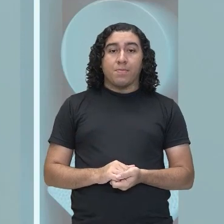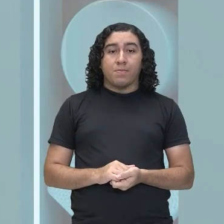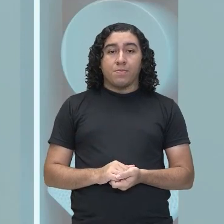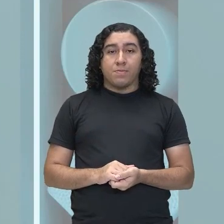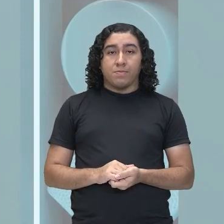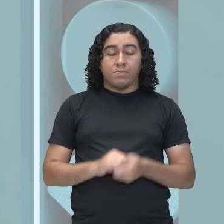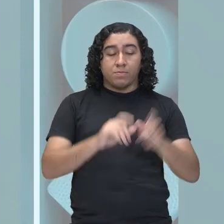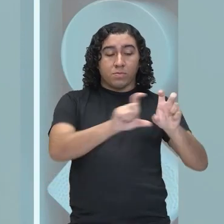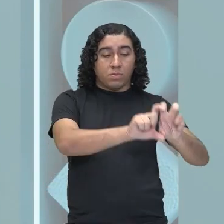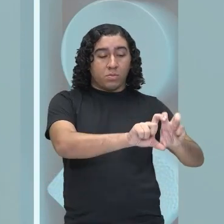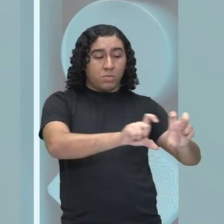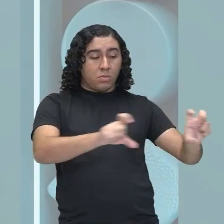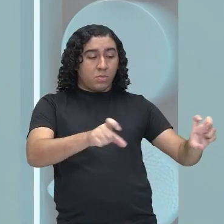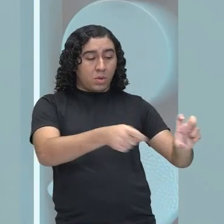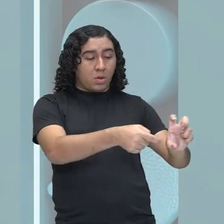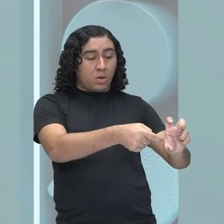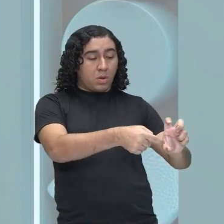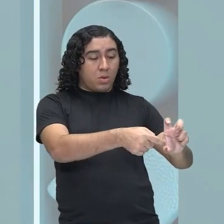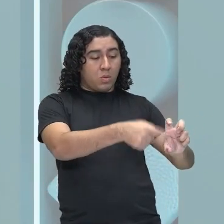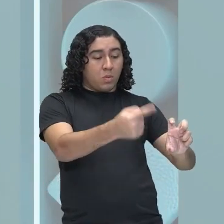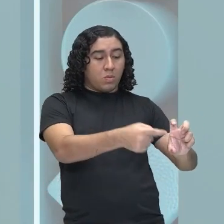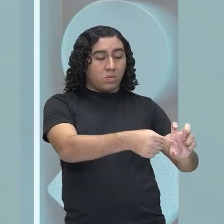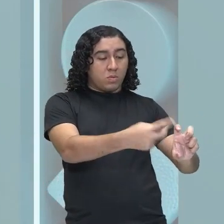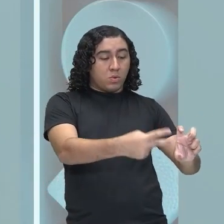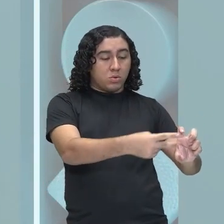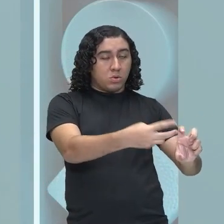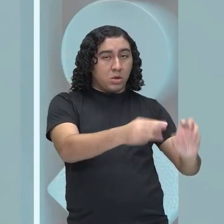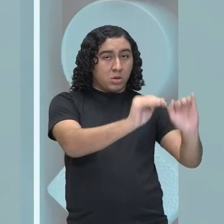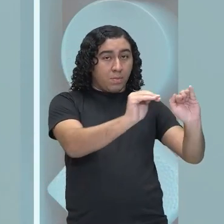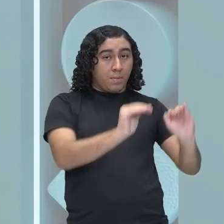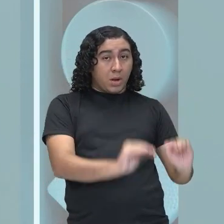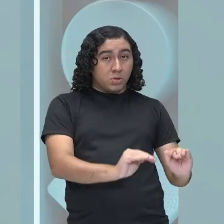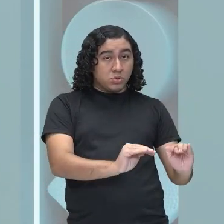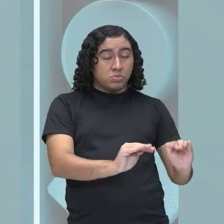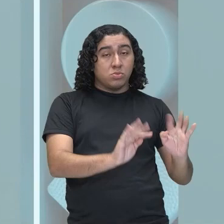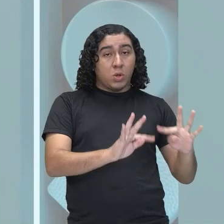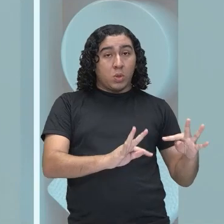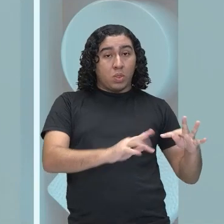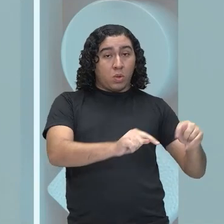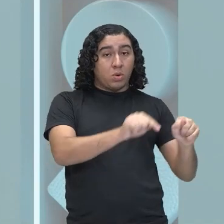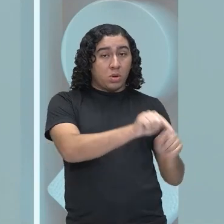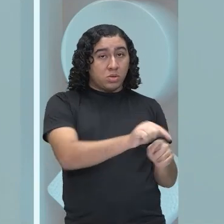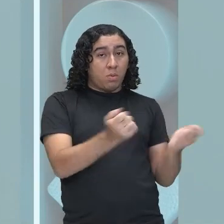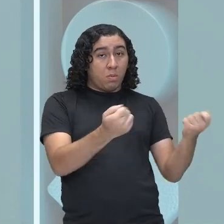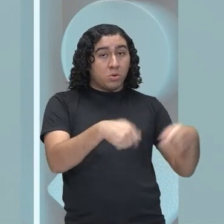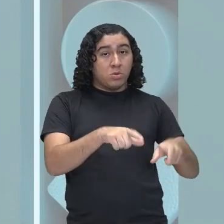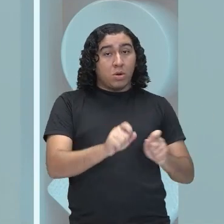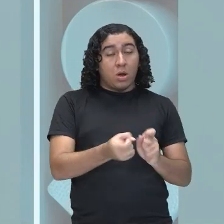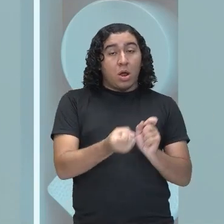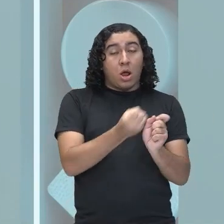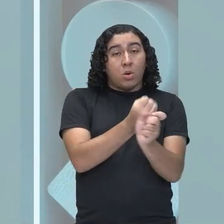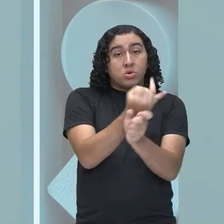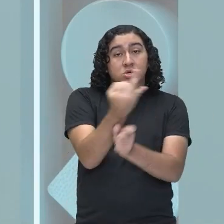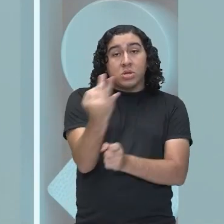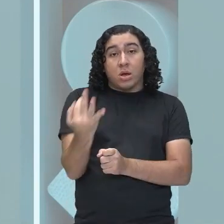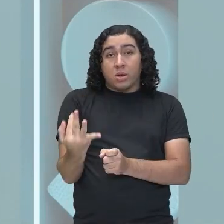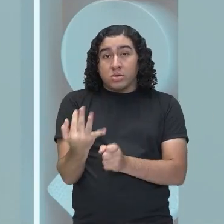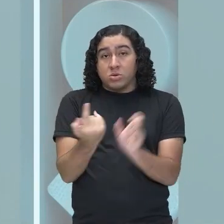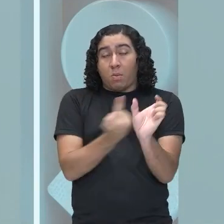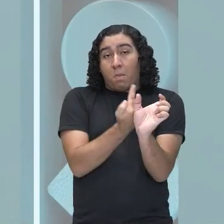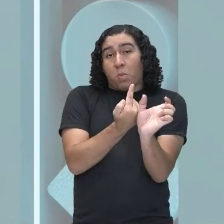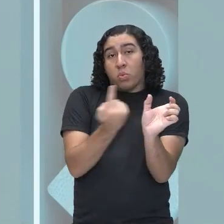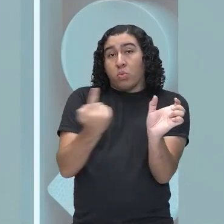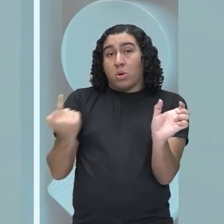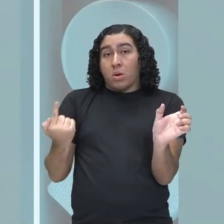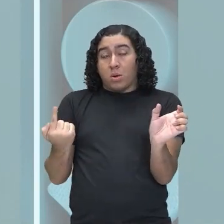nosotros vosotros e elos ele e os TDS todos esses eles se referem a pelo menos